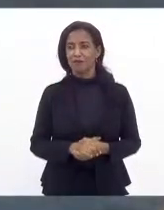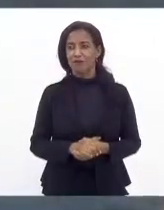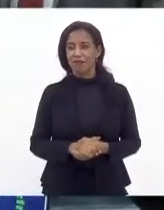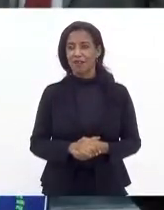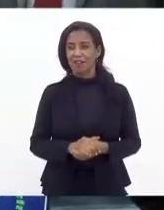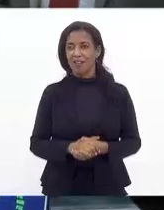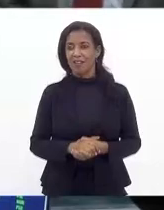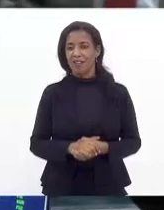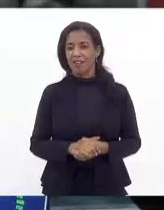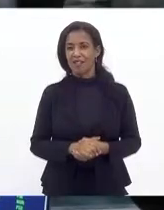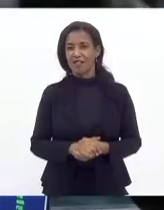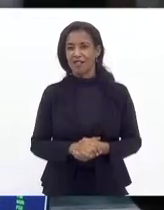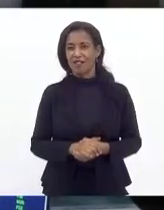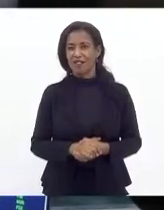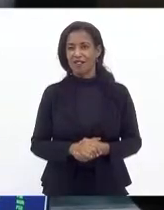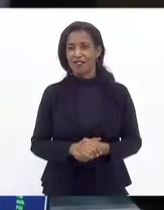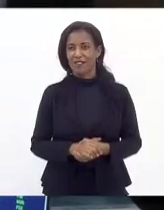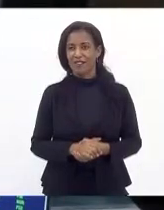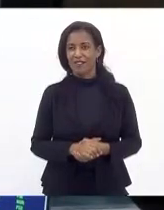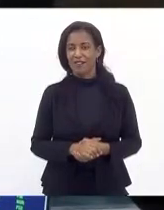Apoio!